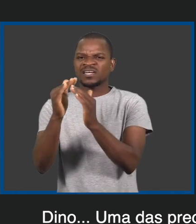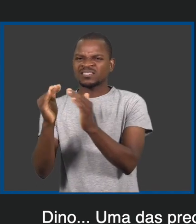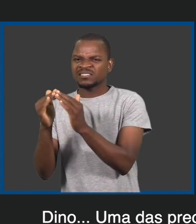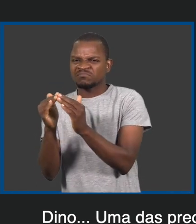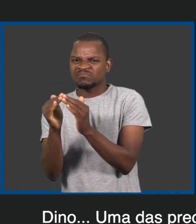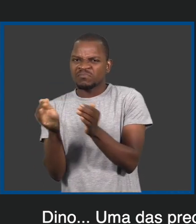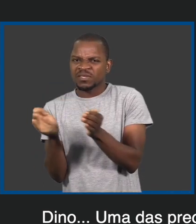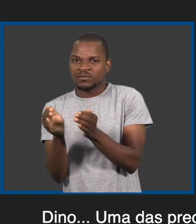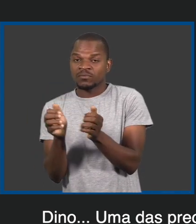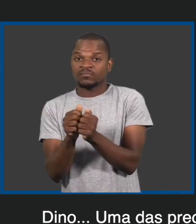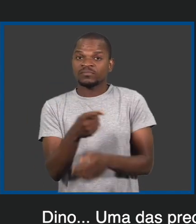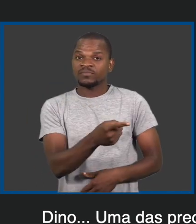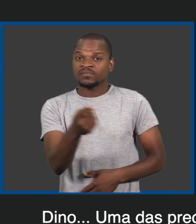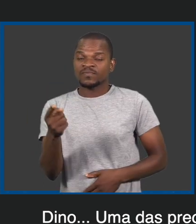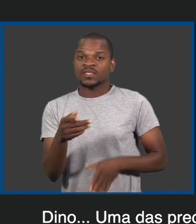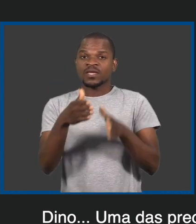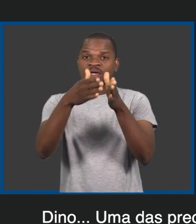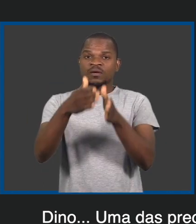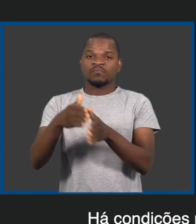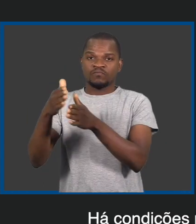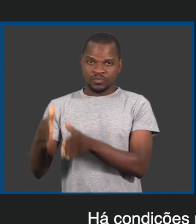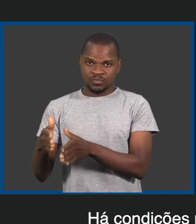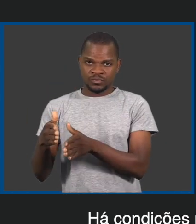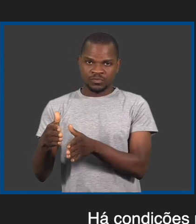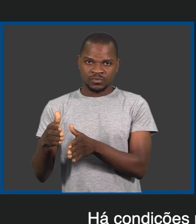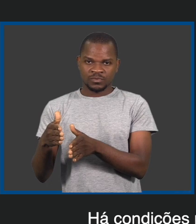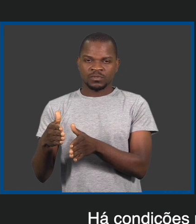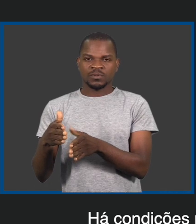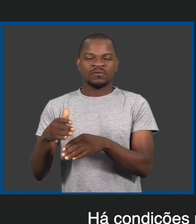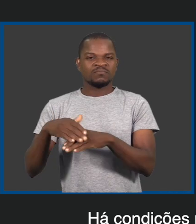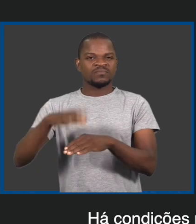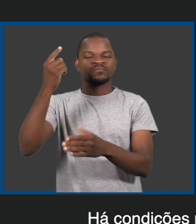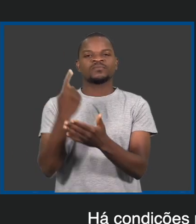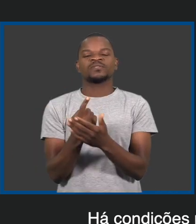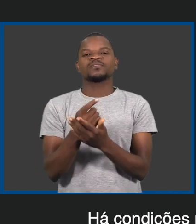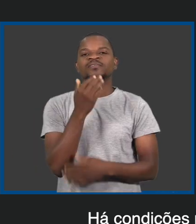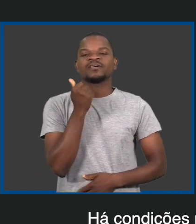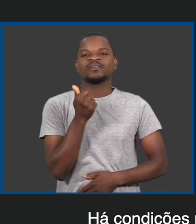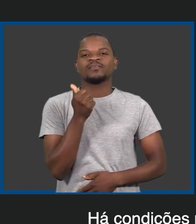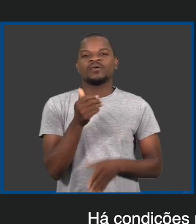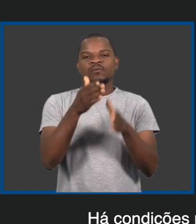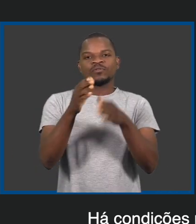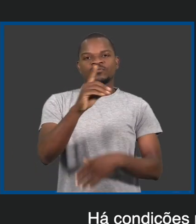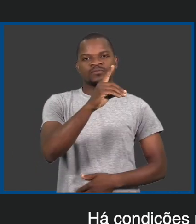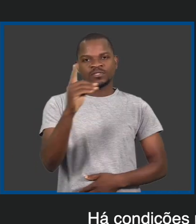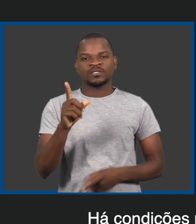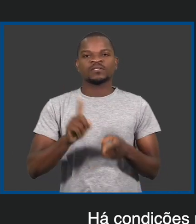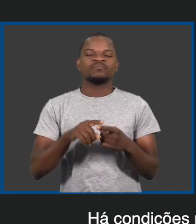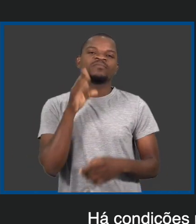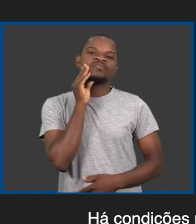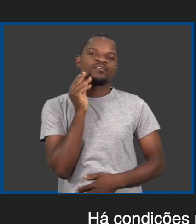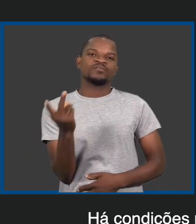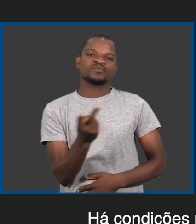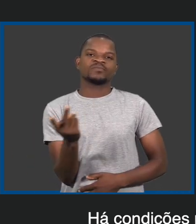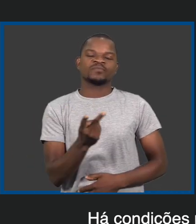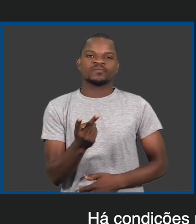que a TV Sul também já reportou a situação de Ingavela, educação, escolas precárias, e é uma das coisas que vai